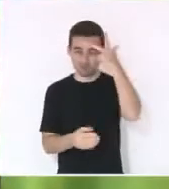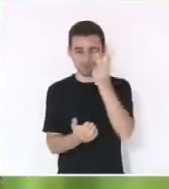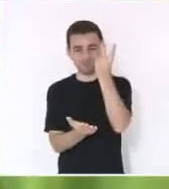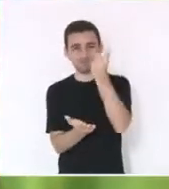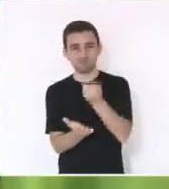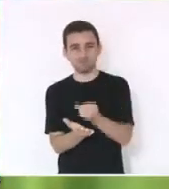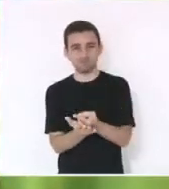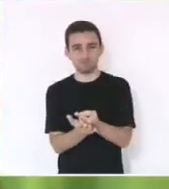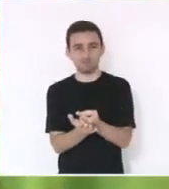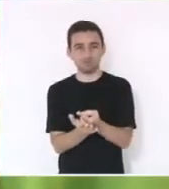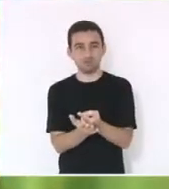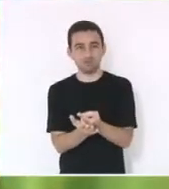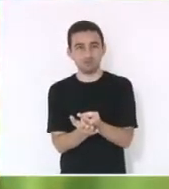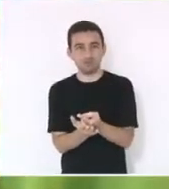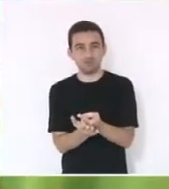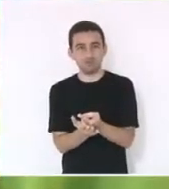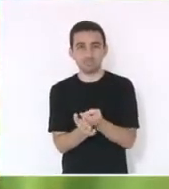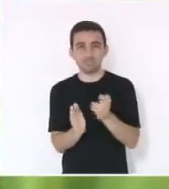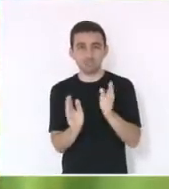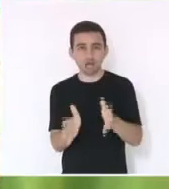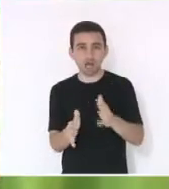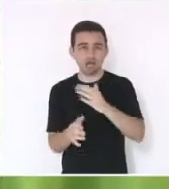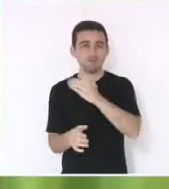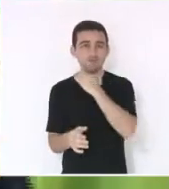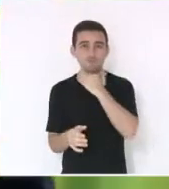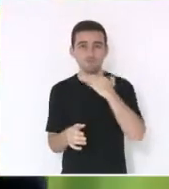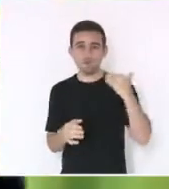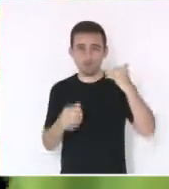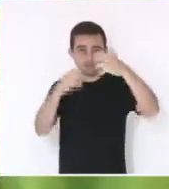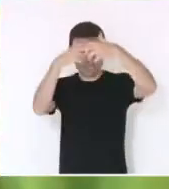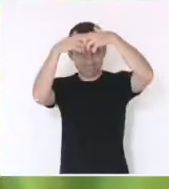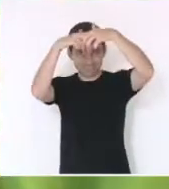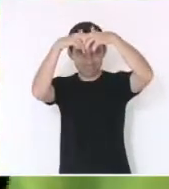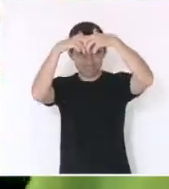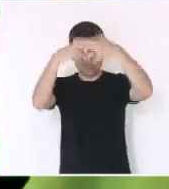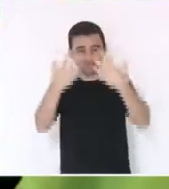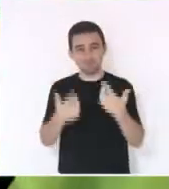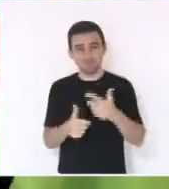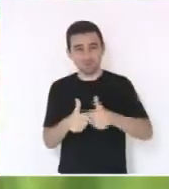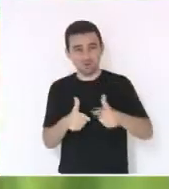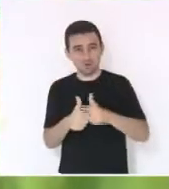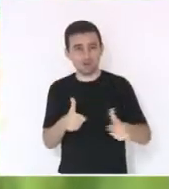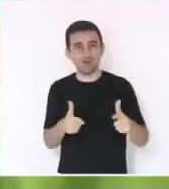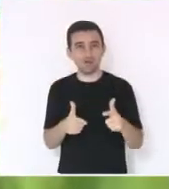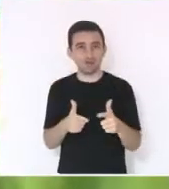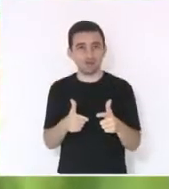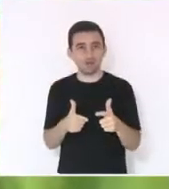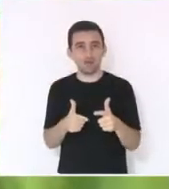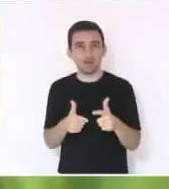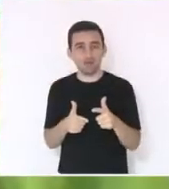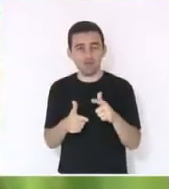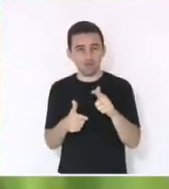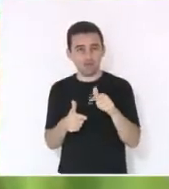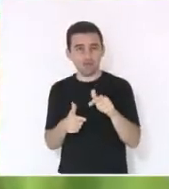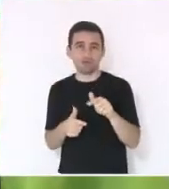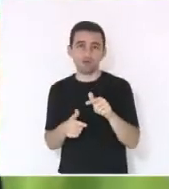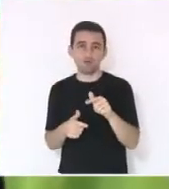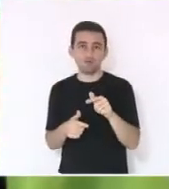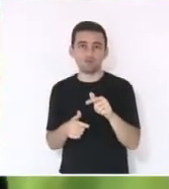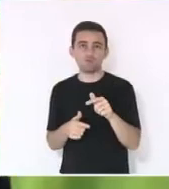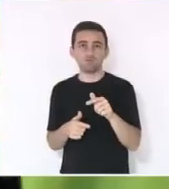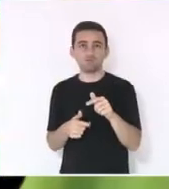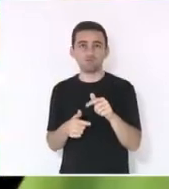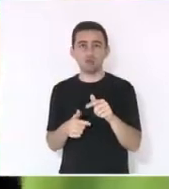que já têm morte cerebral, é um viés do transplante. Mas